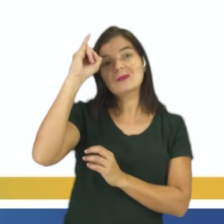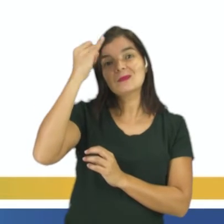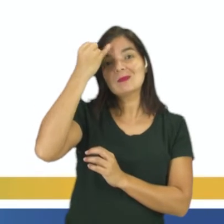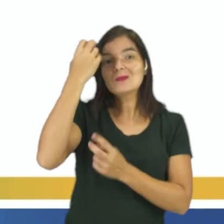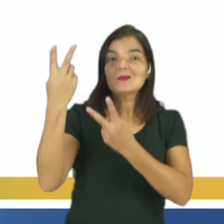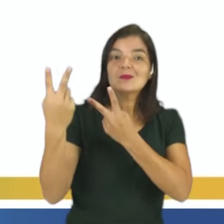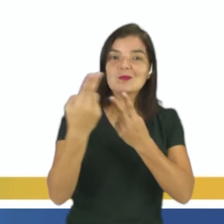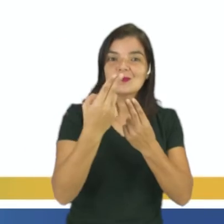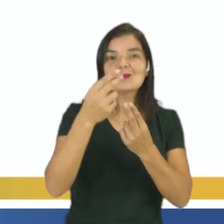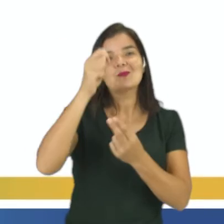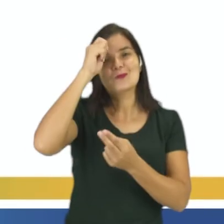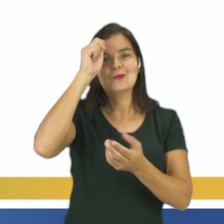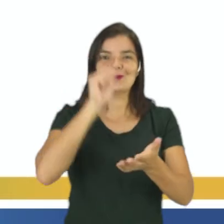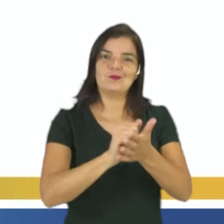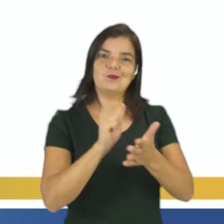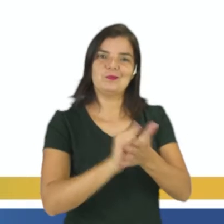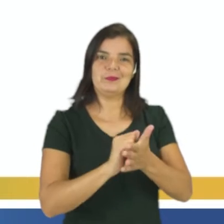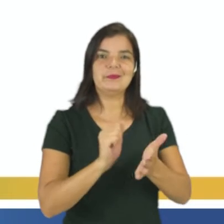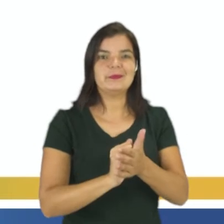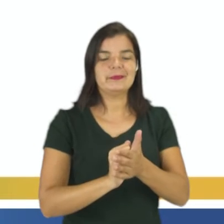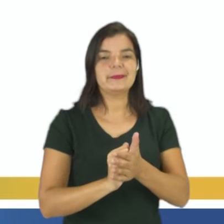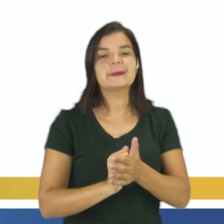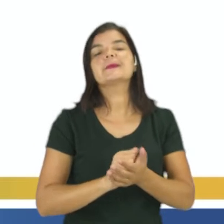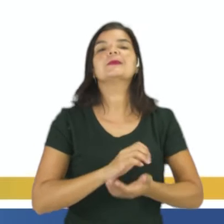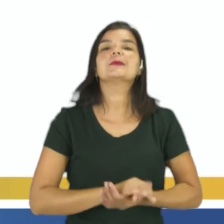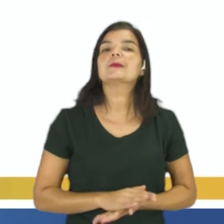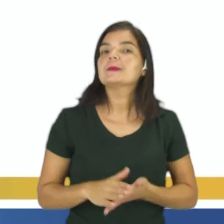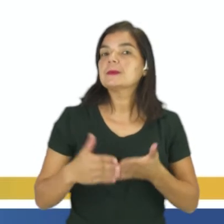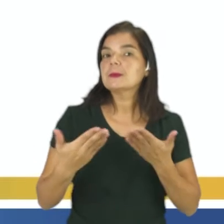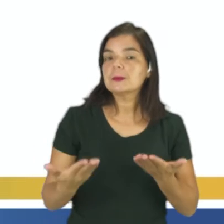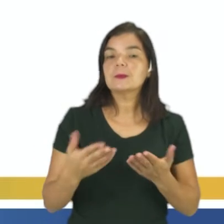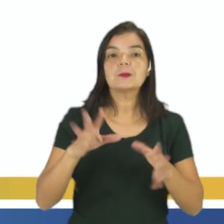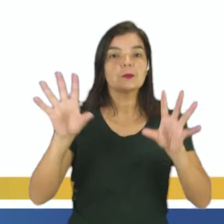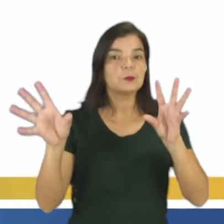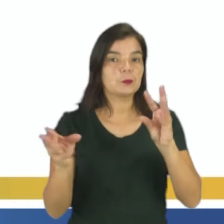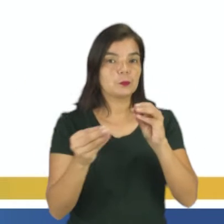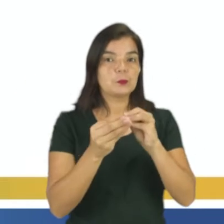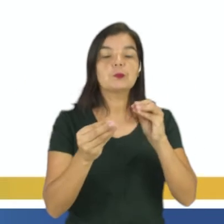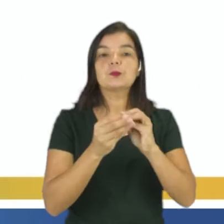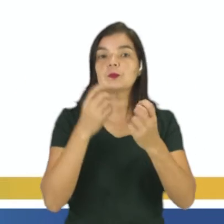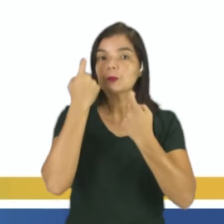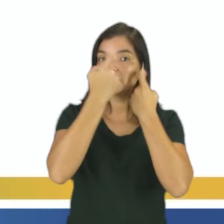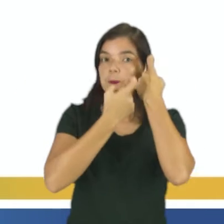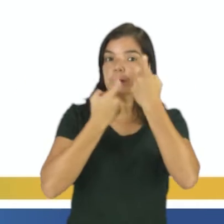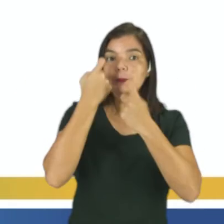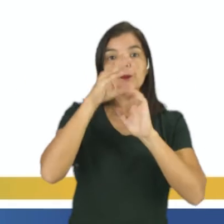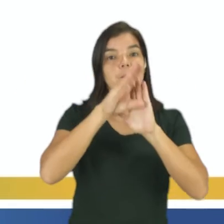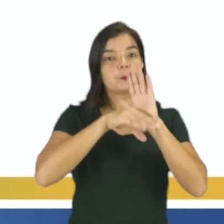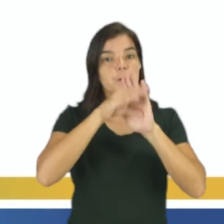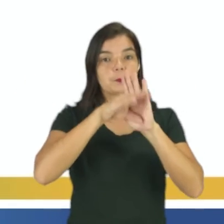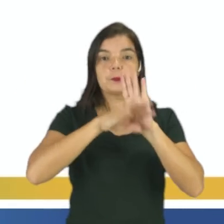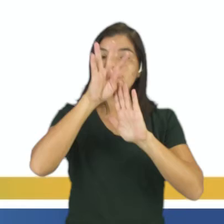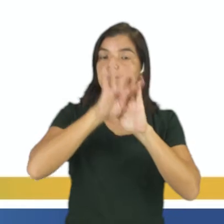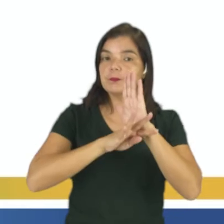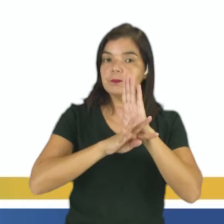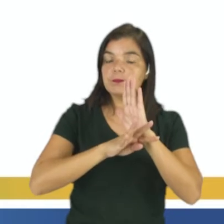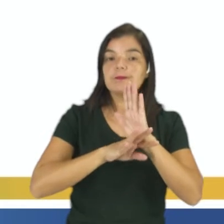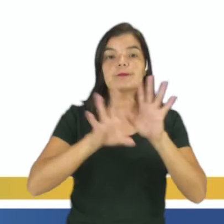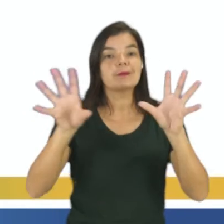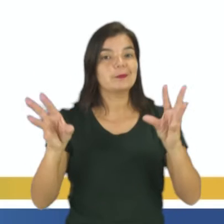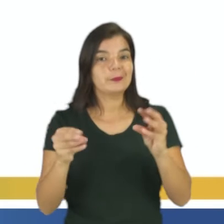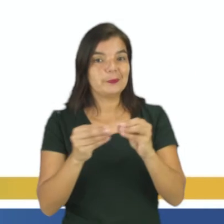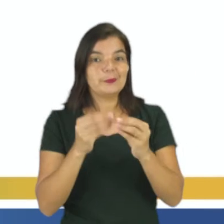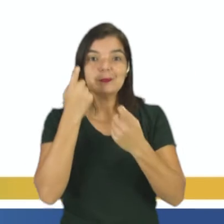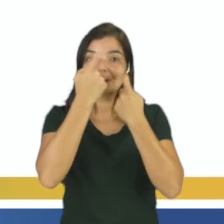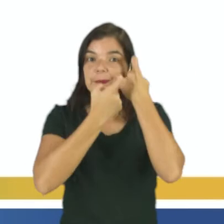tal qual o autor colocou, tá? Então, o resumo se preocupa com o conteúdo do texto e a